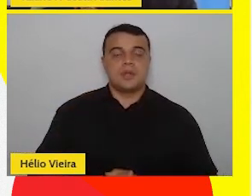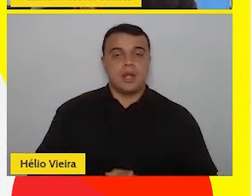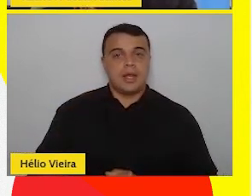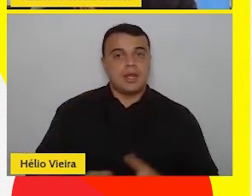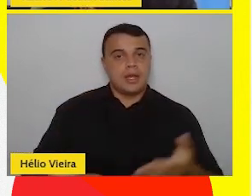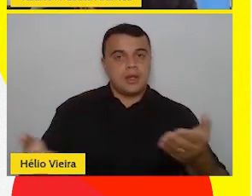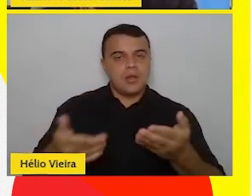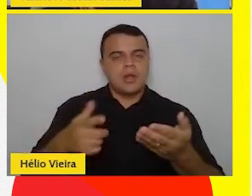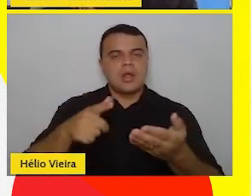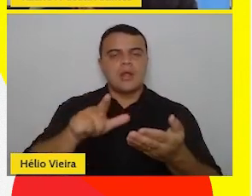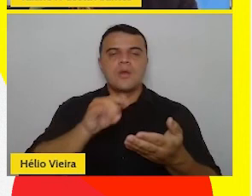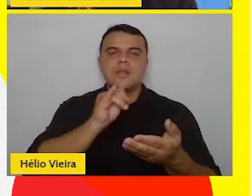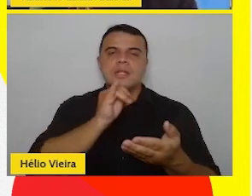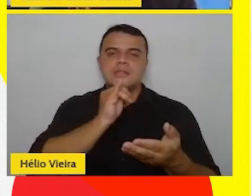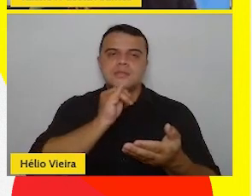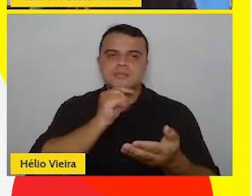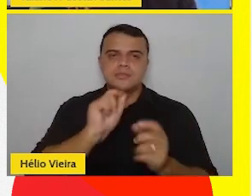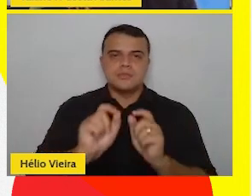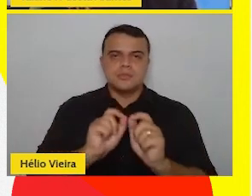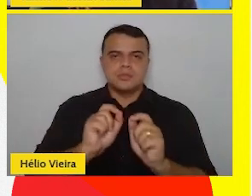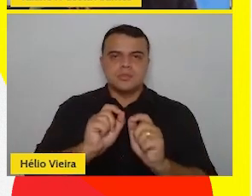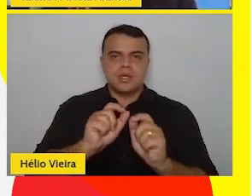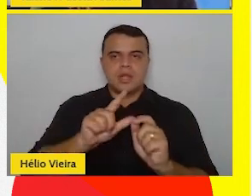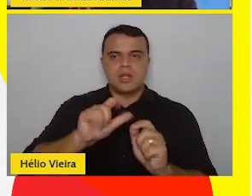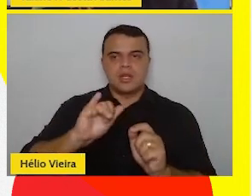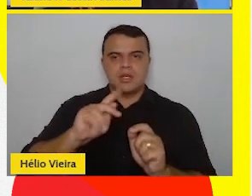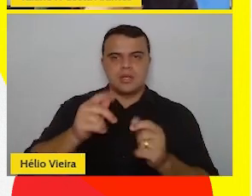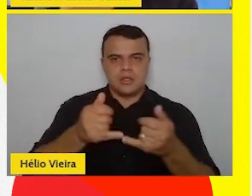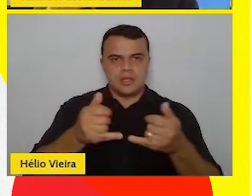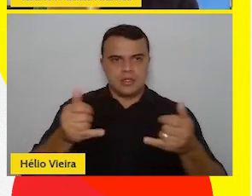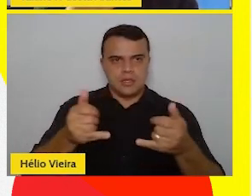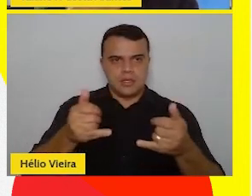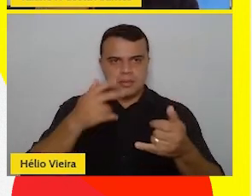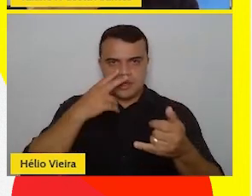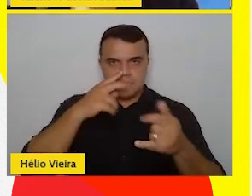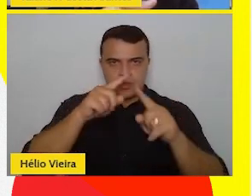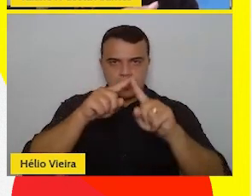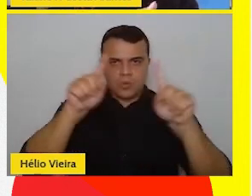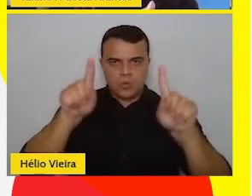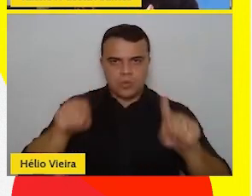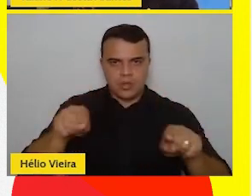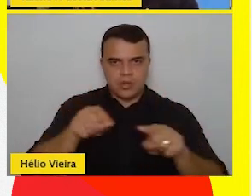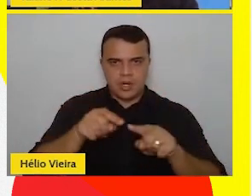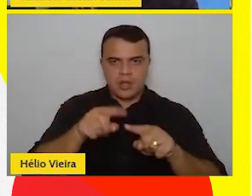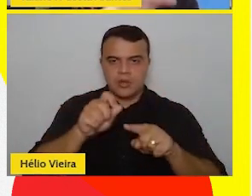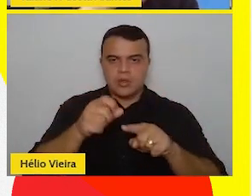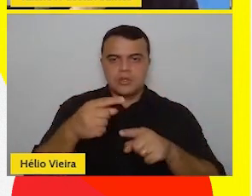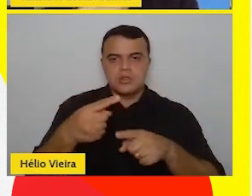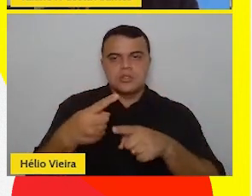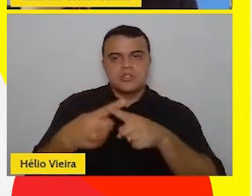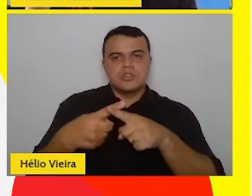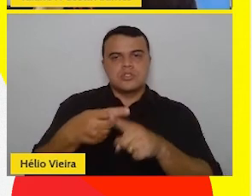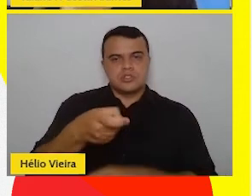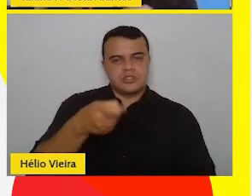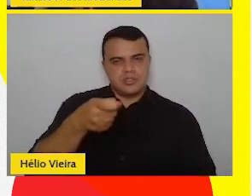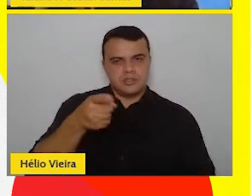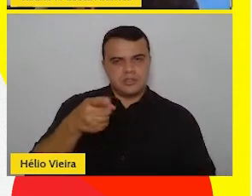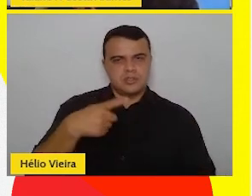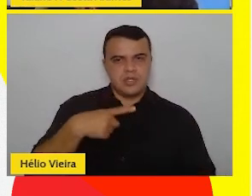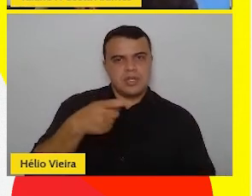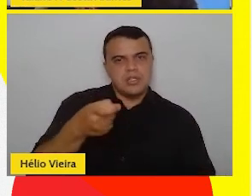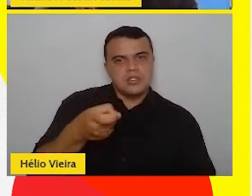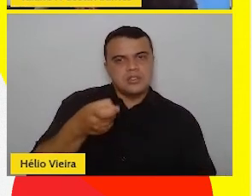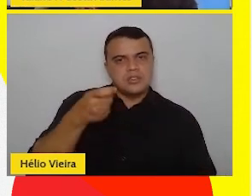Aqui é um outro exemplo, que a linha é um quadrado com X, só que esse